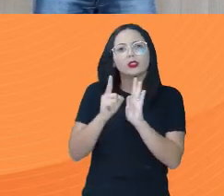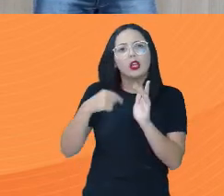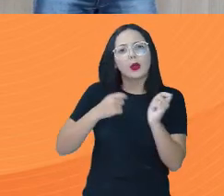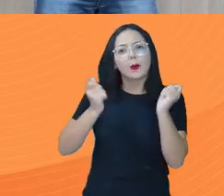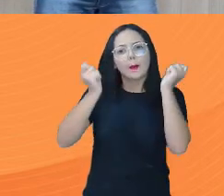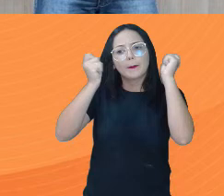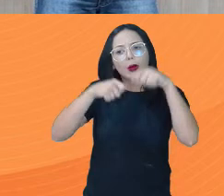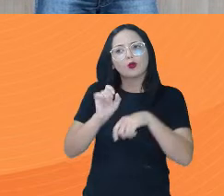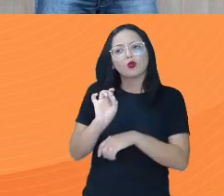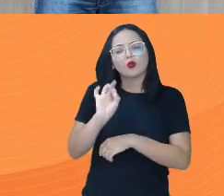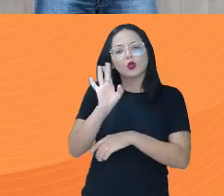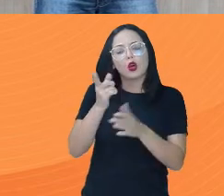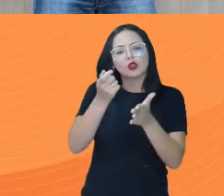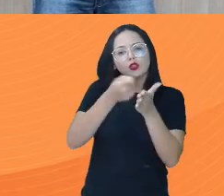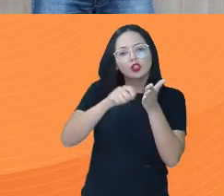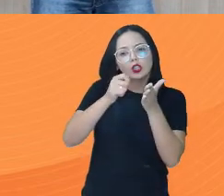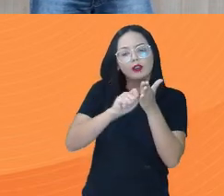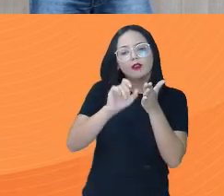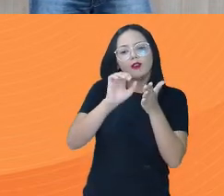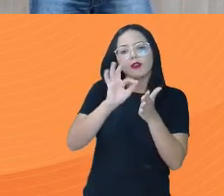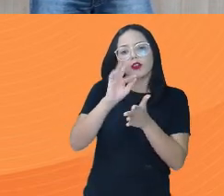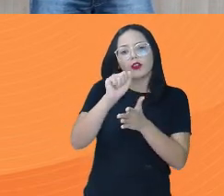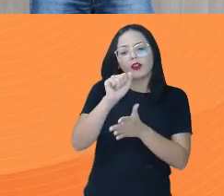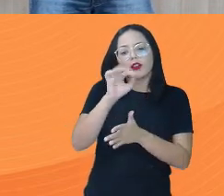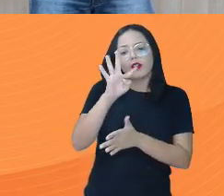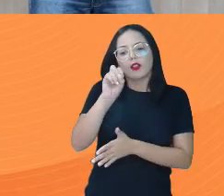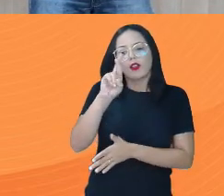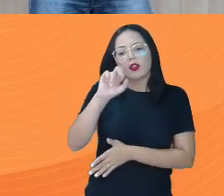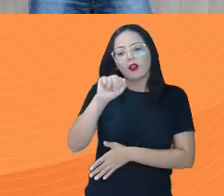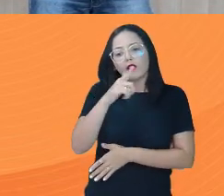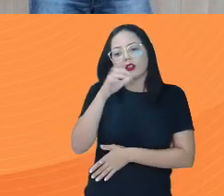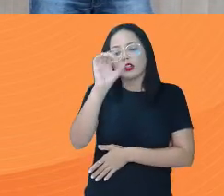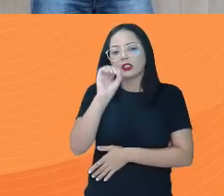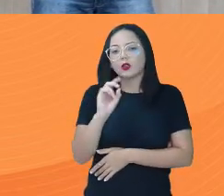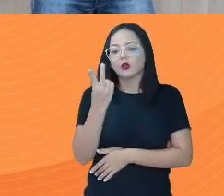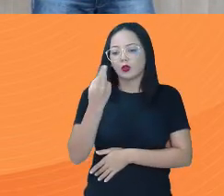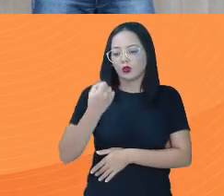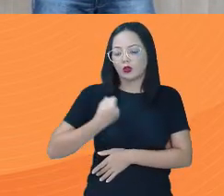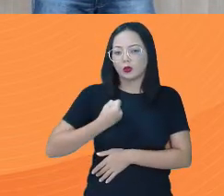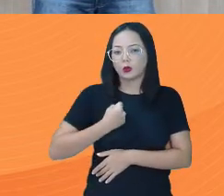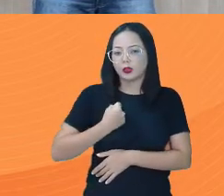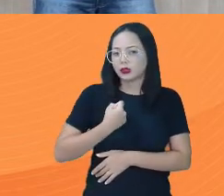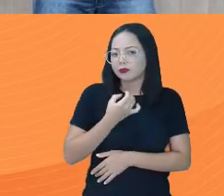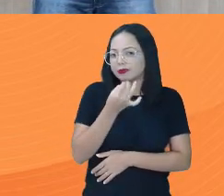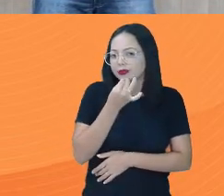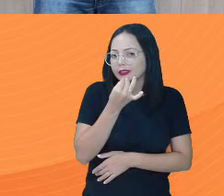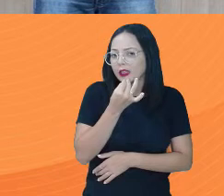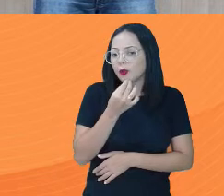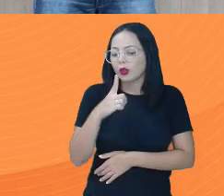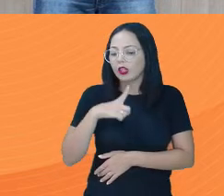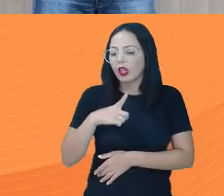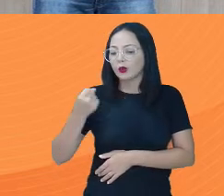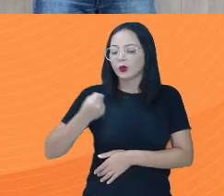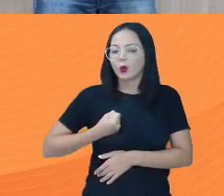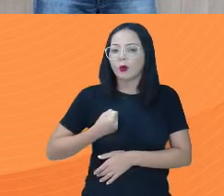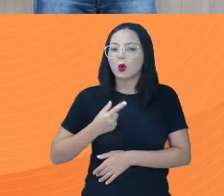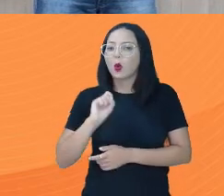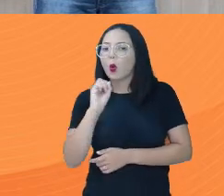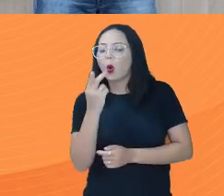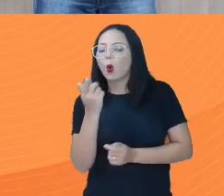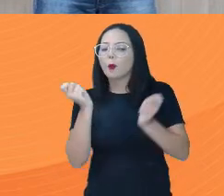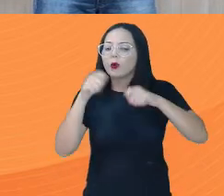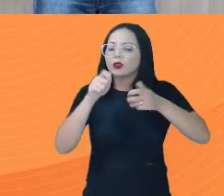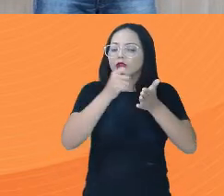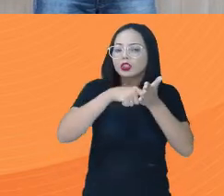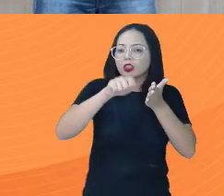posso apenas escrever uma fatoração como o produto de dois números, por exemplo, no caso aqui dos números, ou eu posso